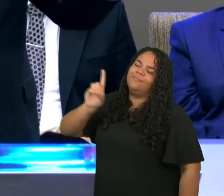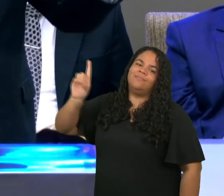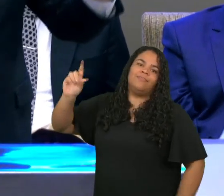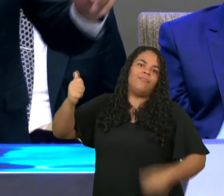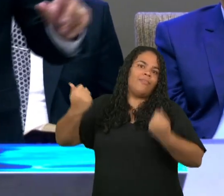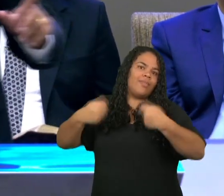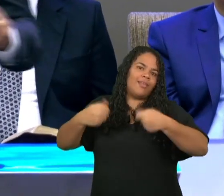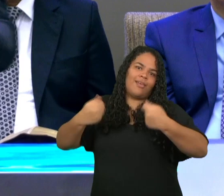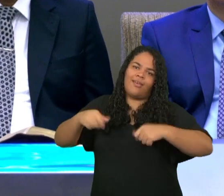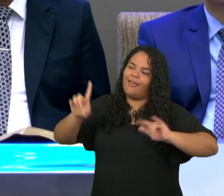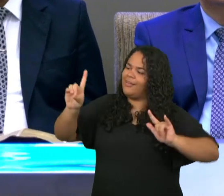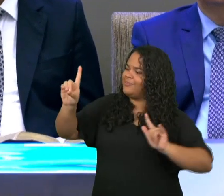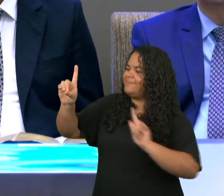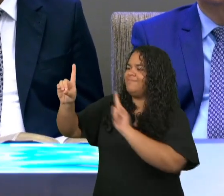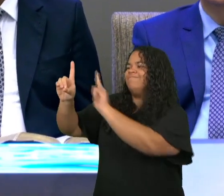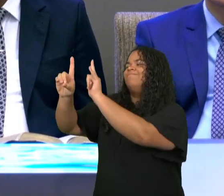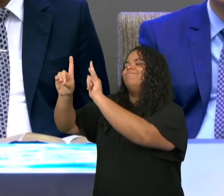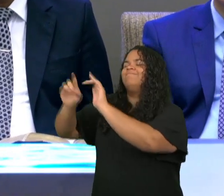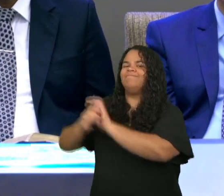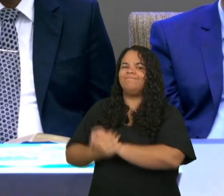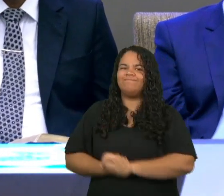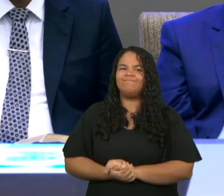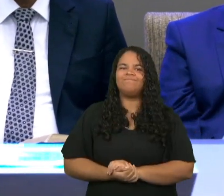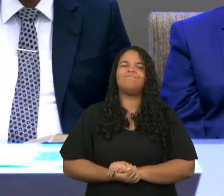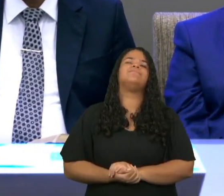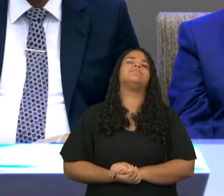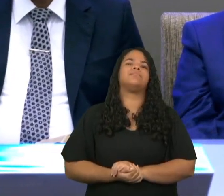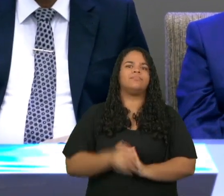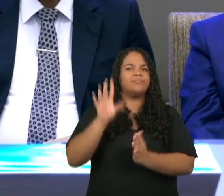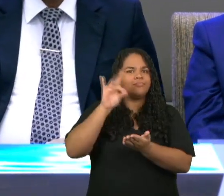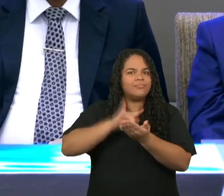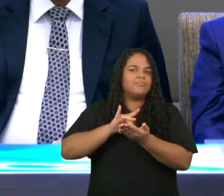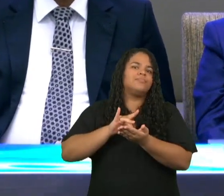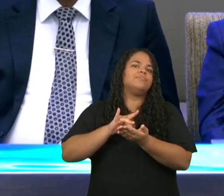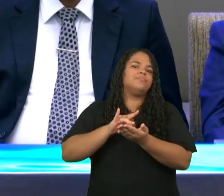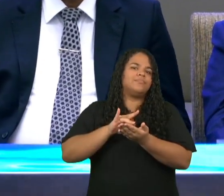Shhh, escuta, são princípios de vida.